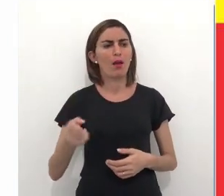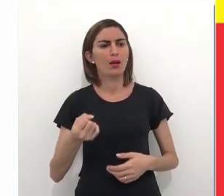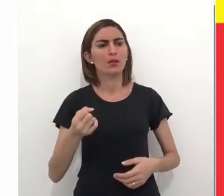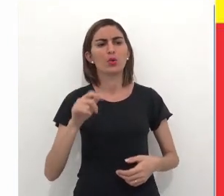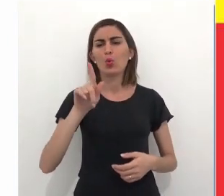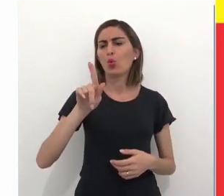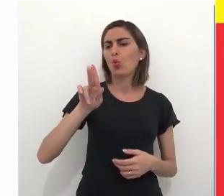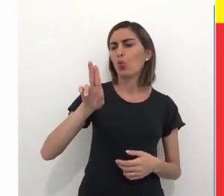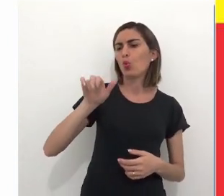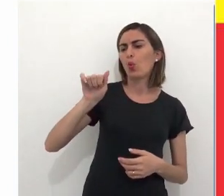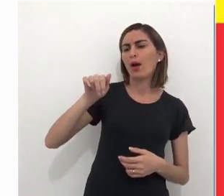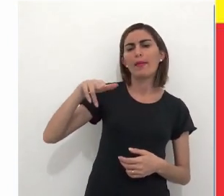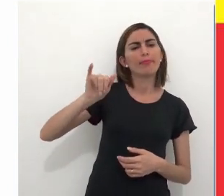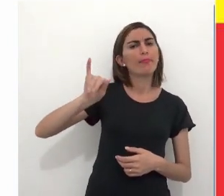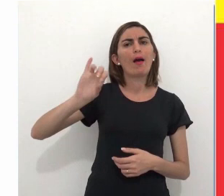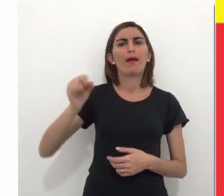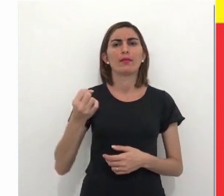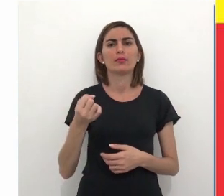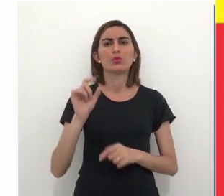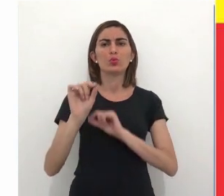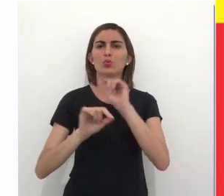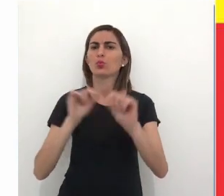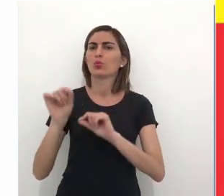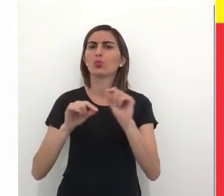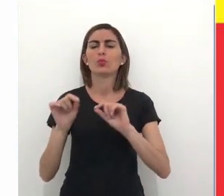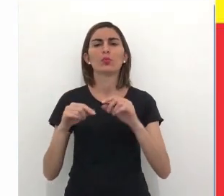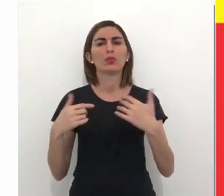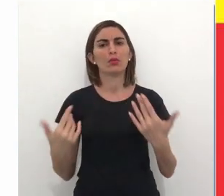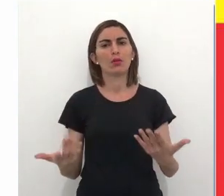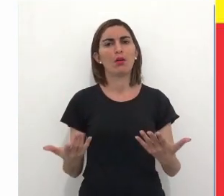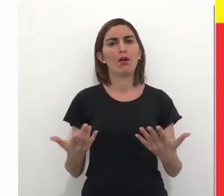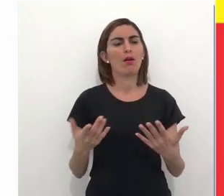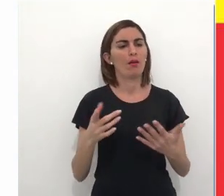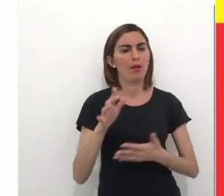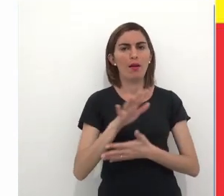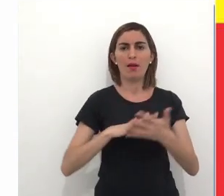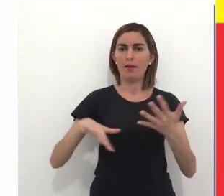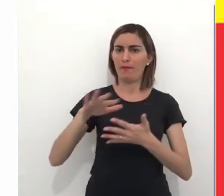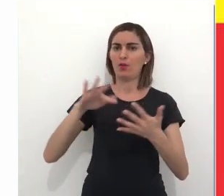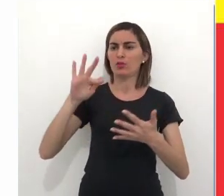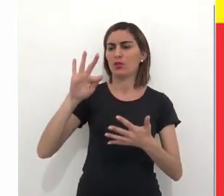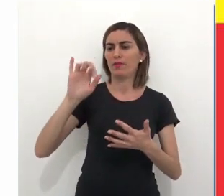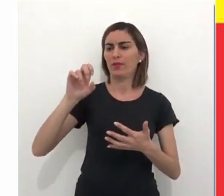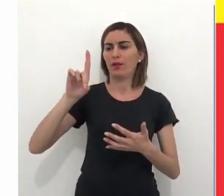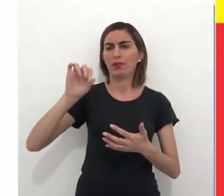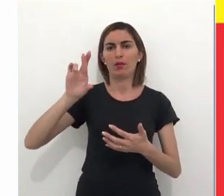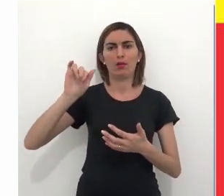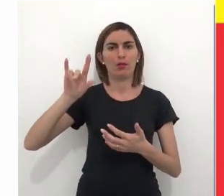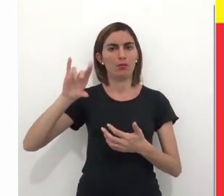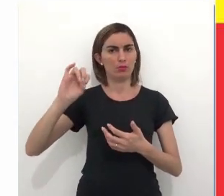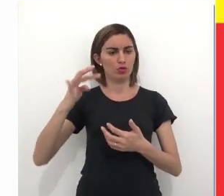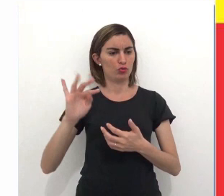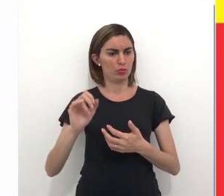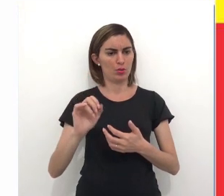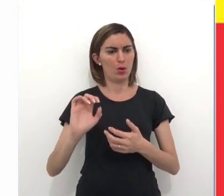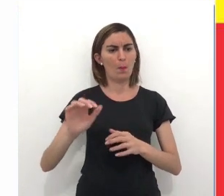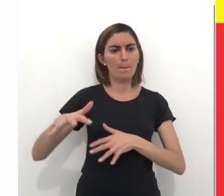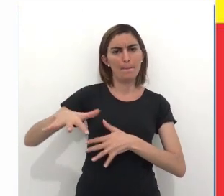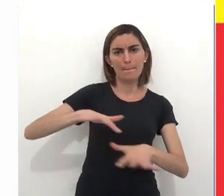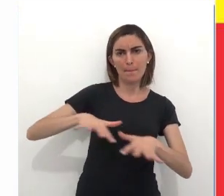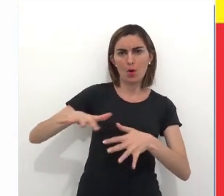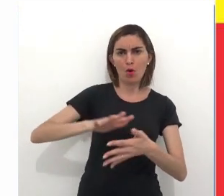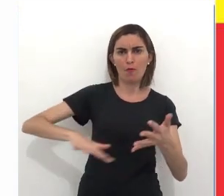Guanais? Federação dos Guanais, também chamada Revolta dos Guanais, ou Revolução Federalista,